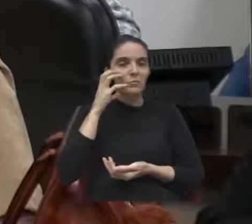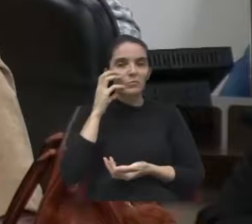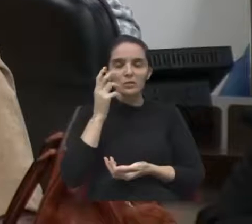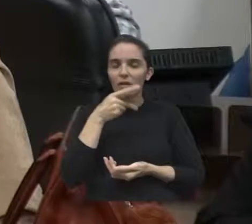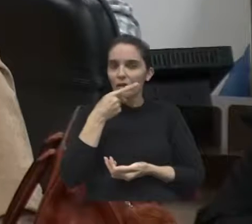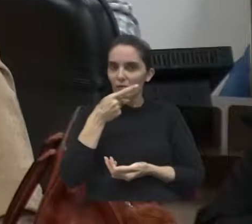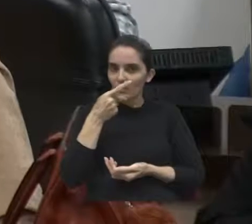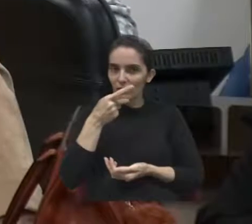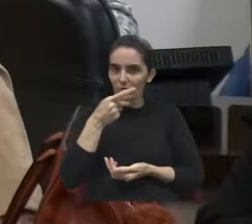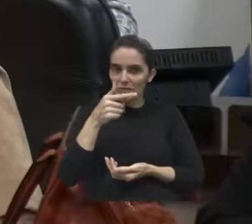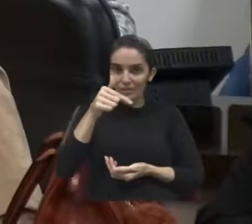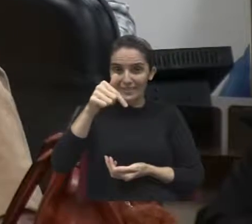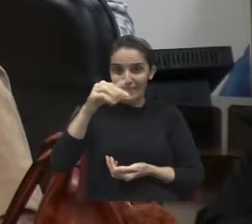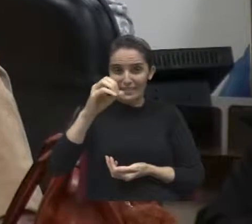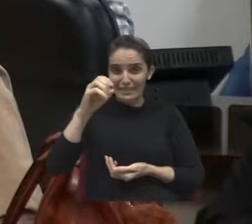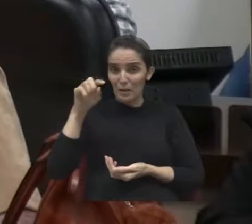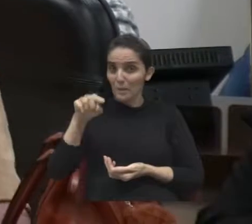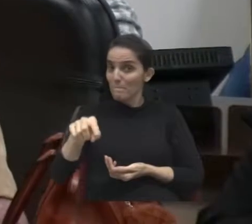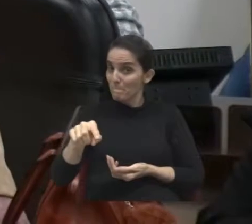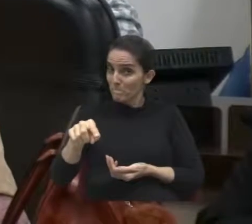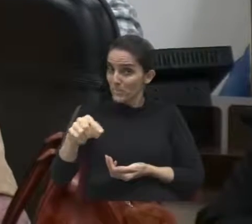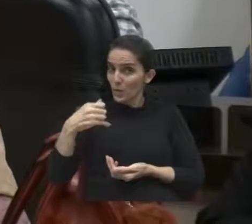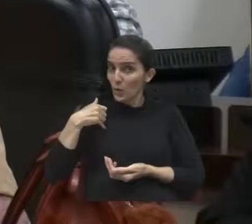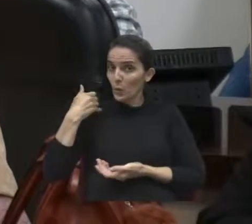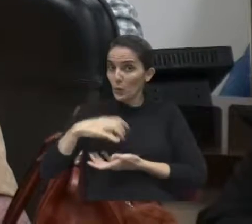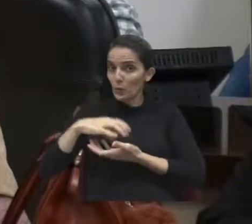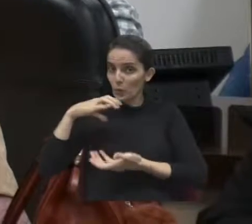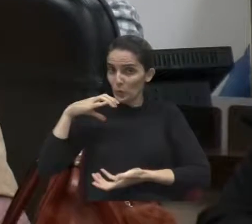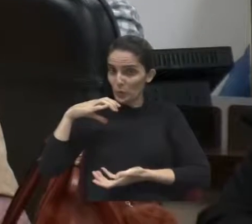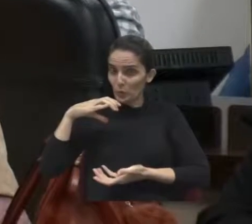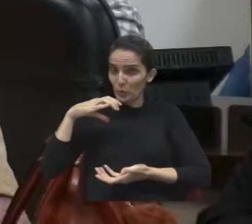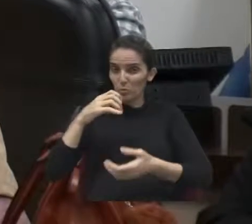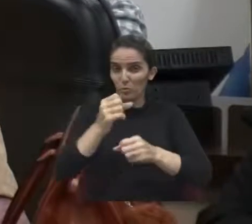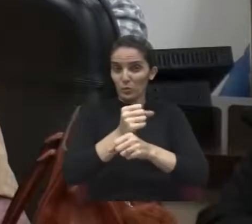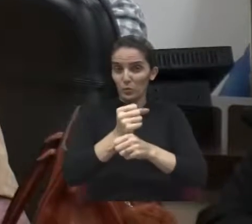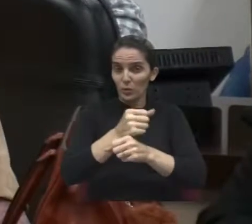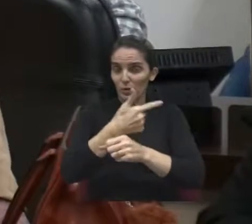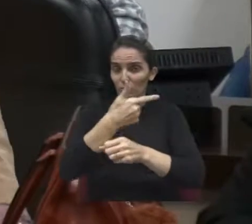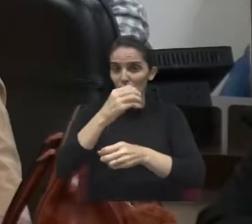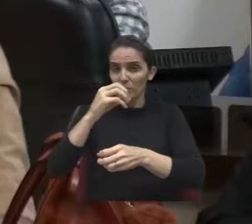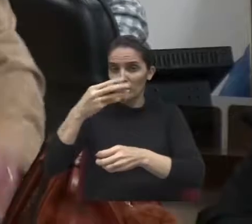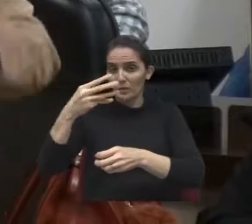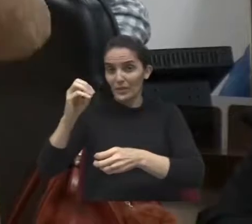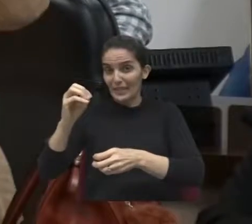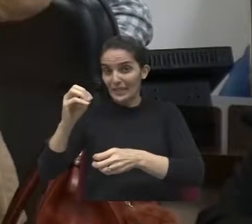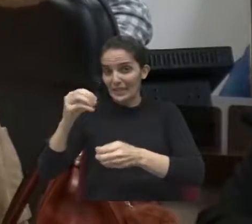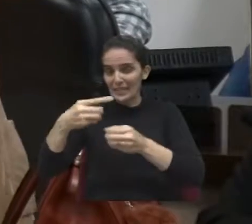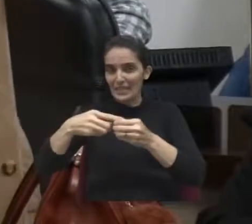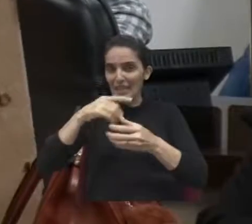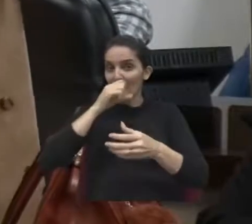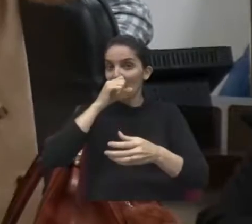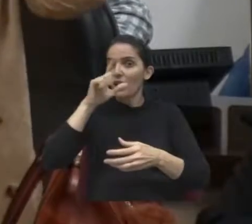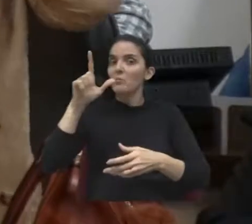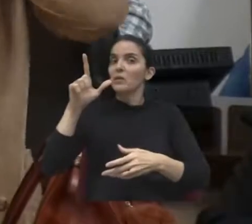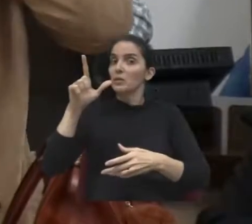mil idosos teremos em 2030, em Limeira, 70 mil idosos.